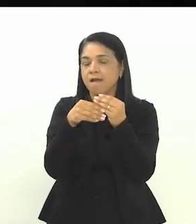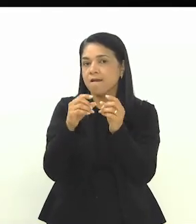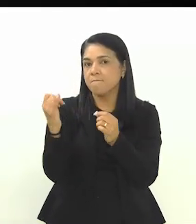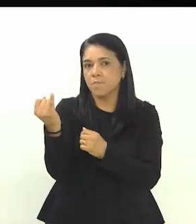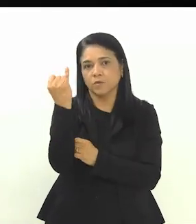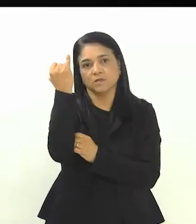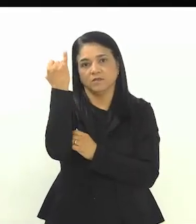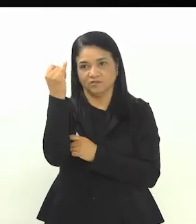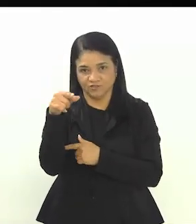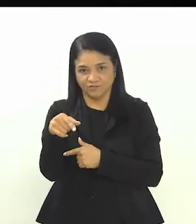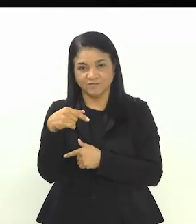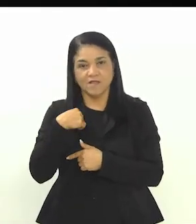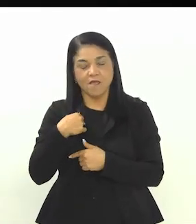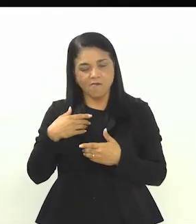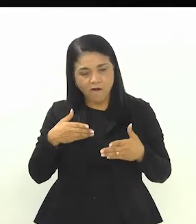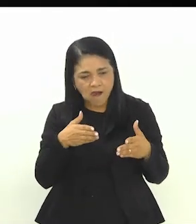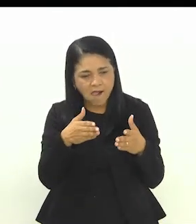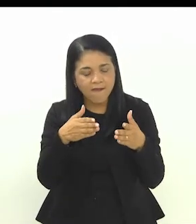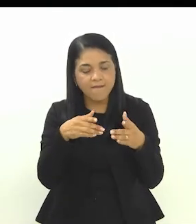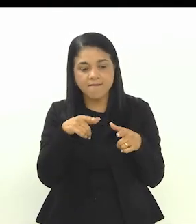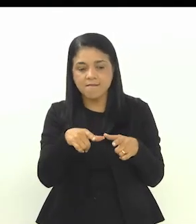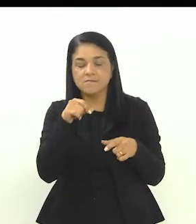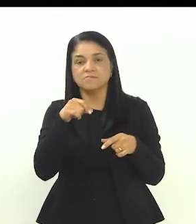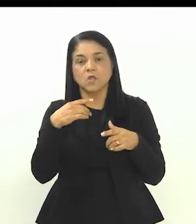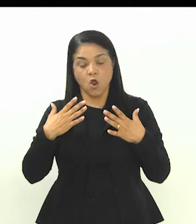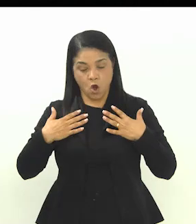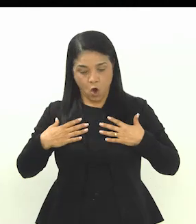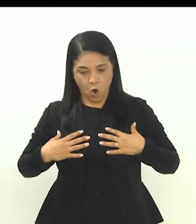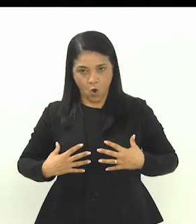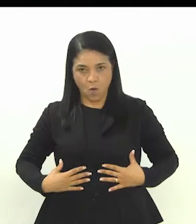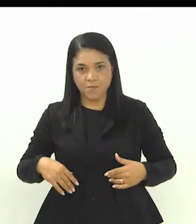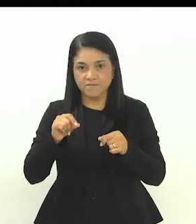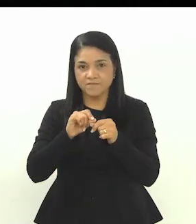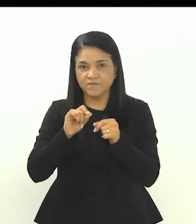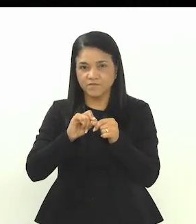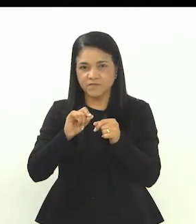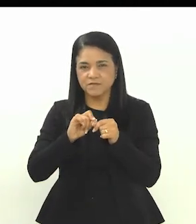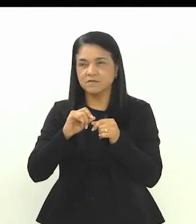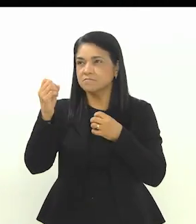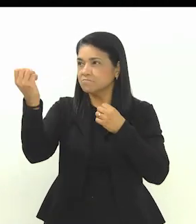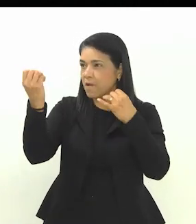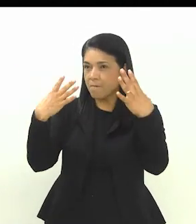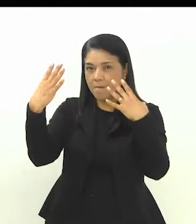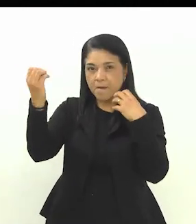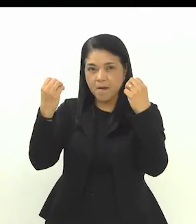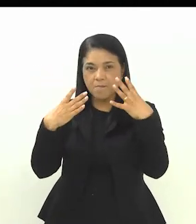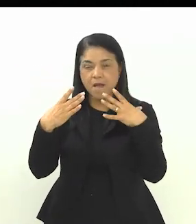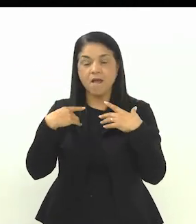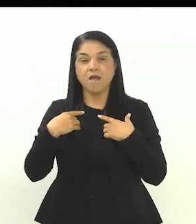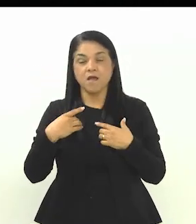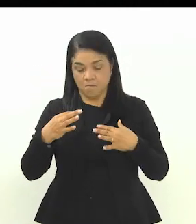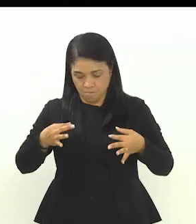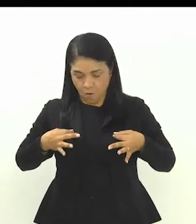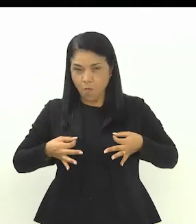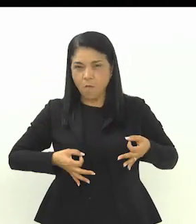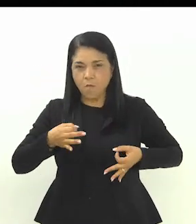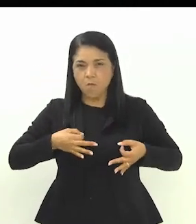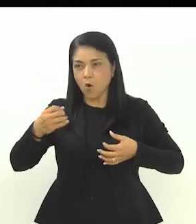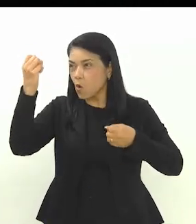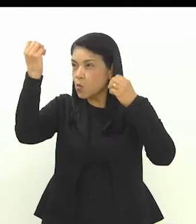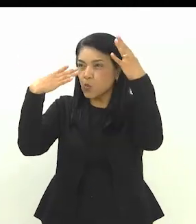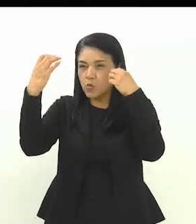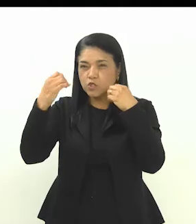viu que, pô, esse é o meu caminho. Cara, eu fiz aquela roupa, eu me lembro que eu soldava, foram mais de 8.000 pontos de LEDs, foi à